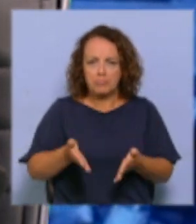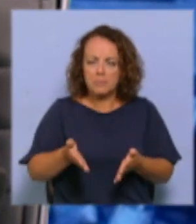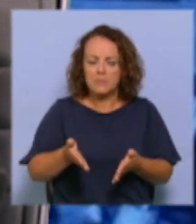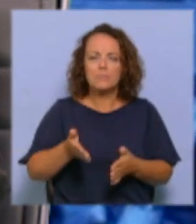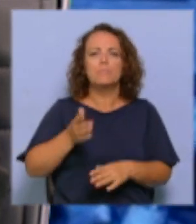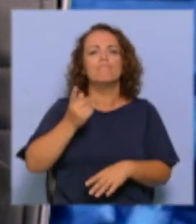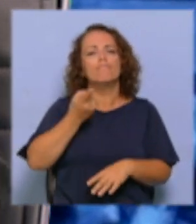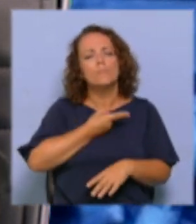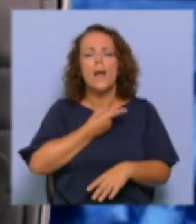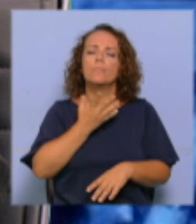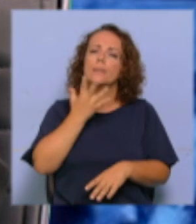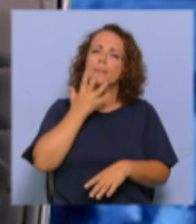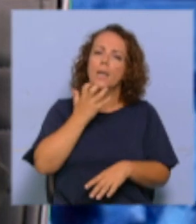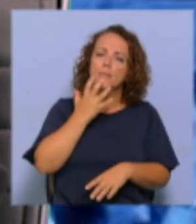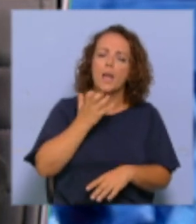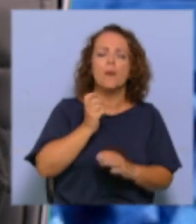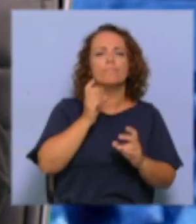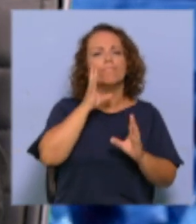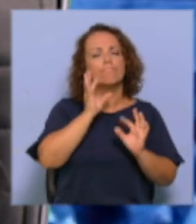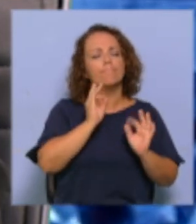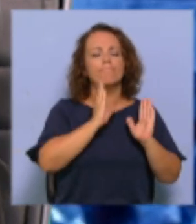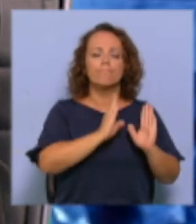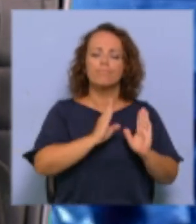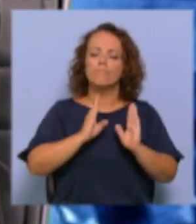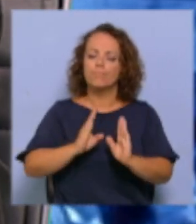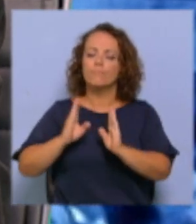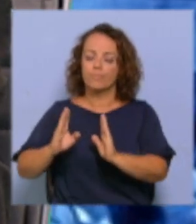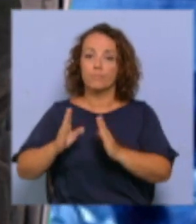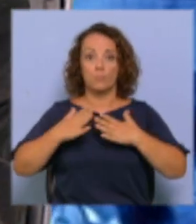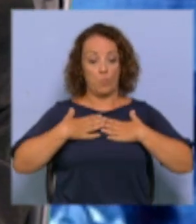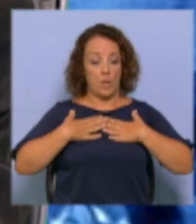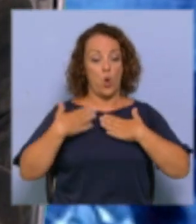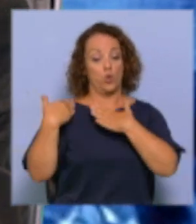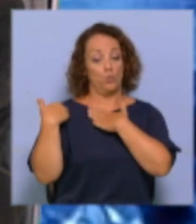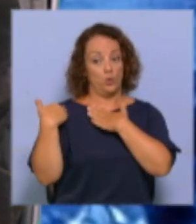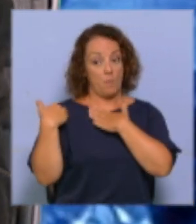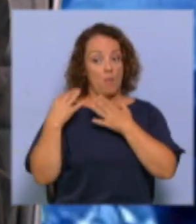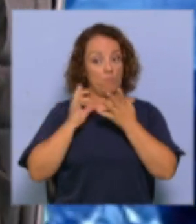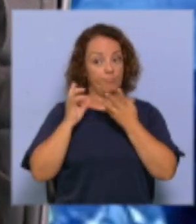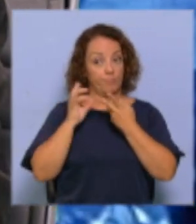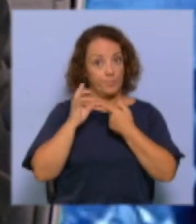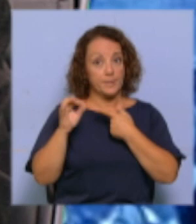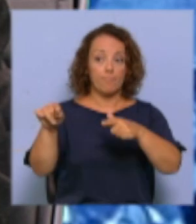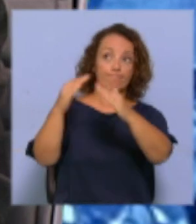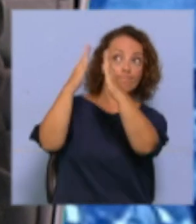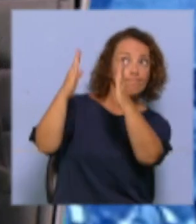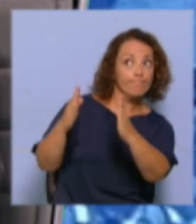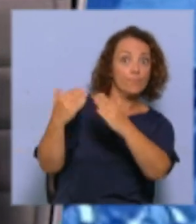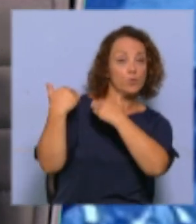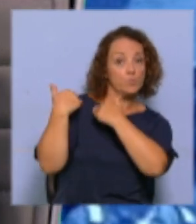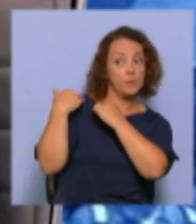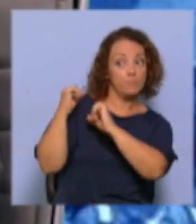a ser prudentes e procurar, cada parte dos responsáveis, em garantir as circunstâncias e garantir